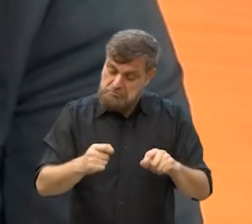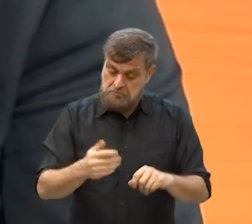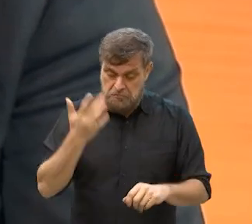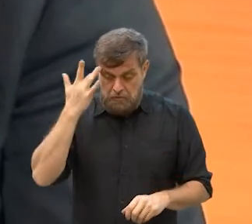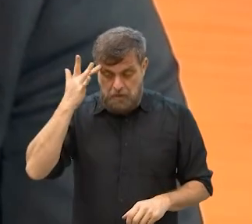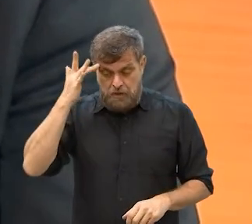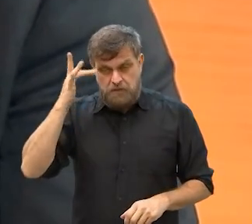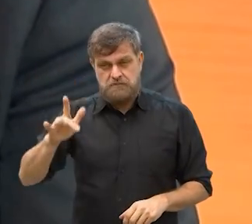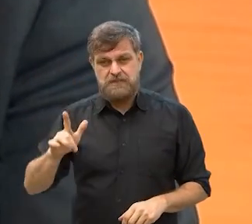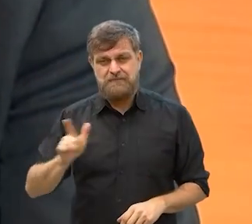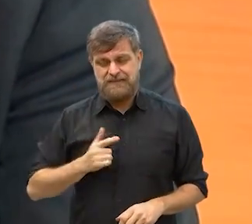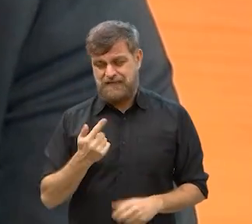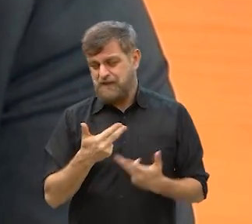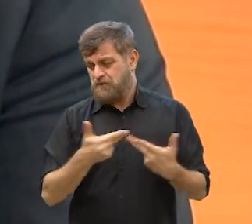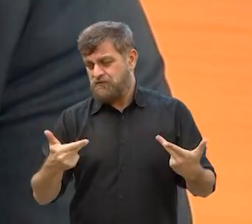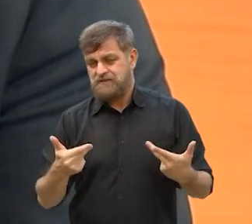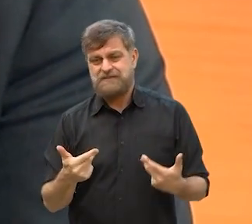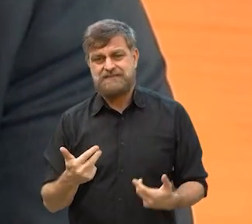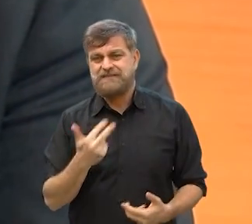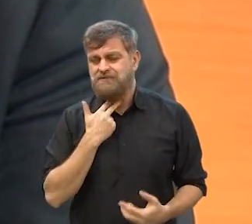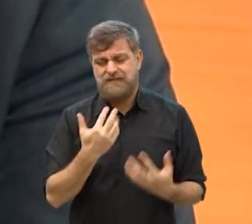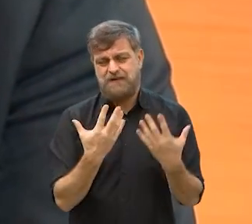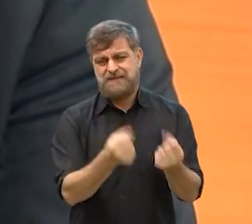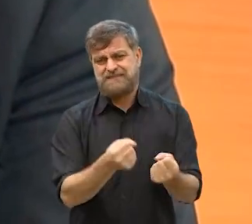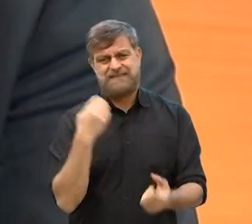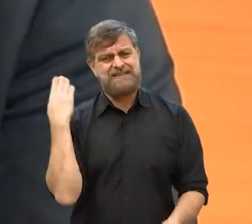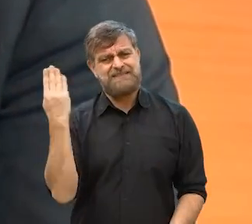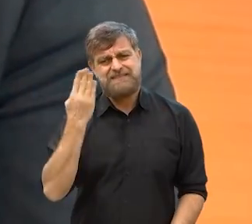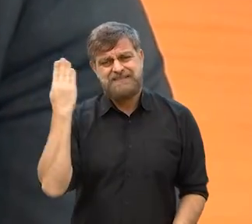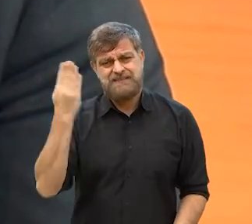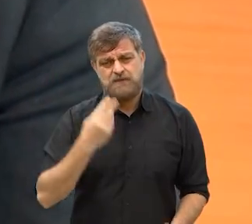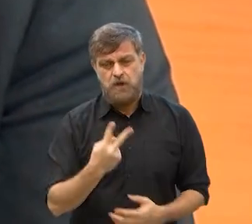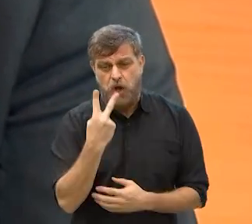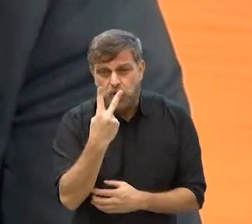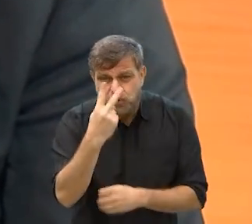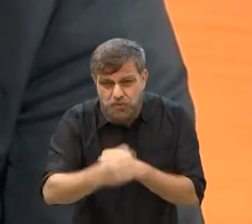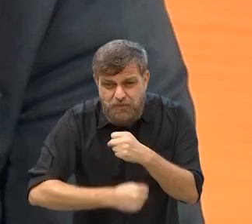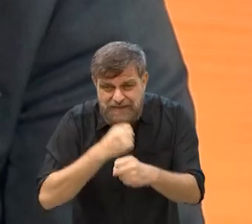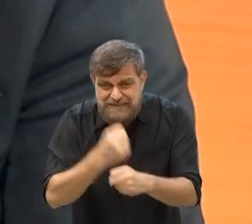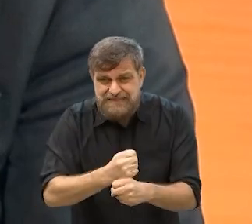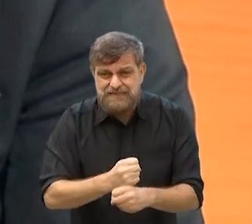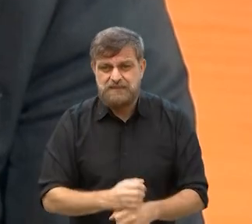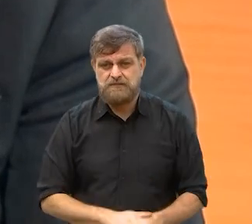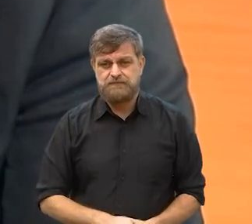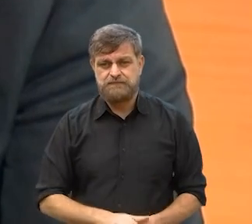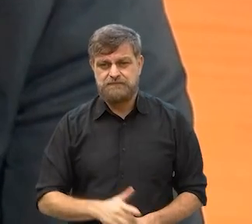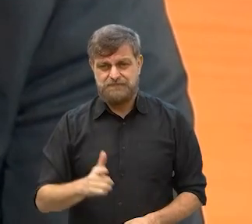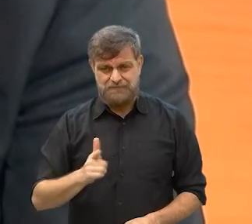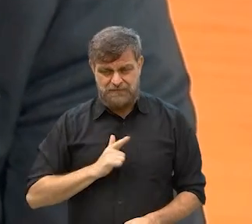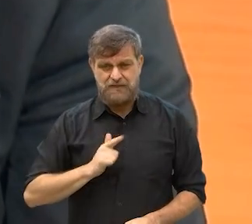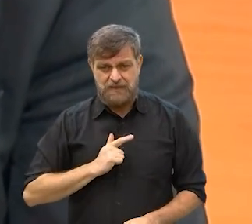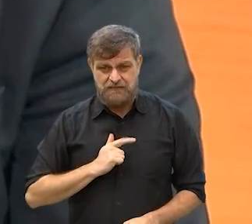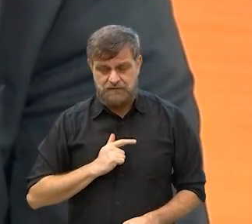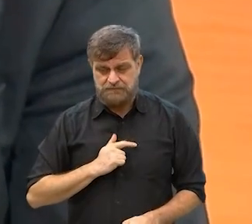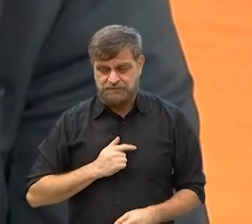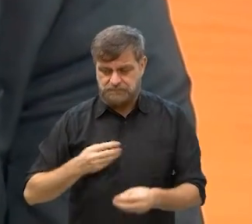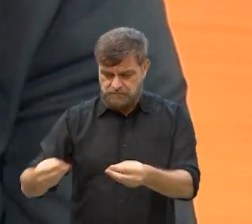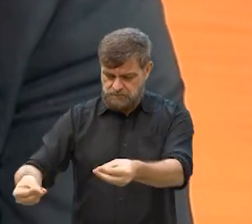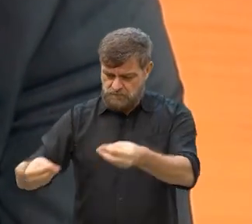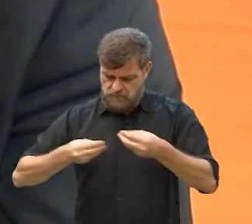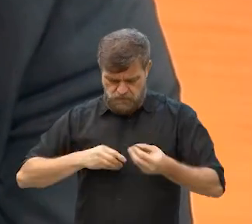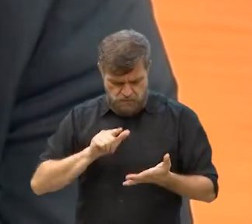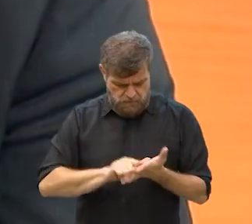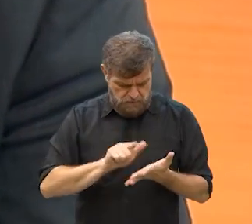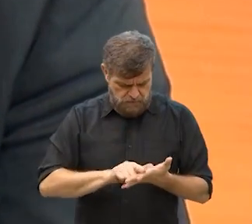tem algumas coisas que são inaceitáveis. 2 anos eu recebi, esta é uma demanda que chegou para nós, e